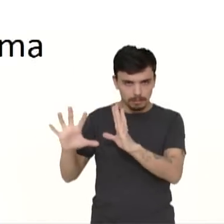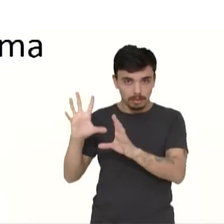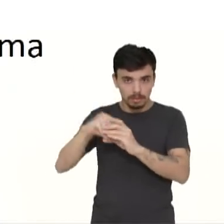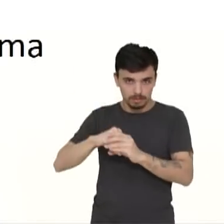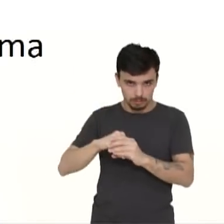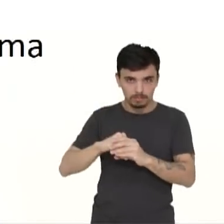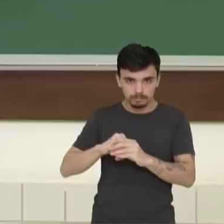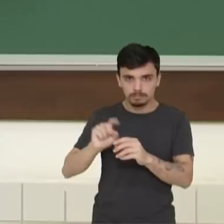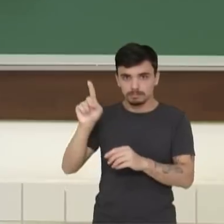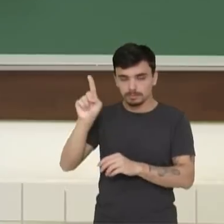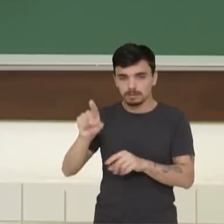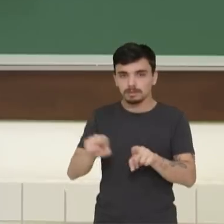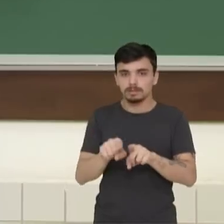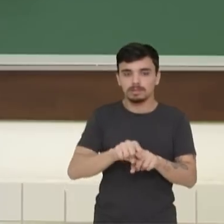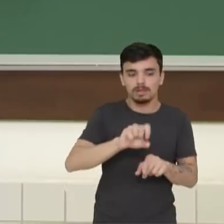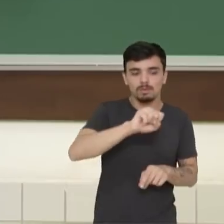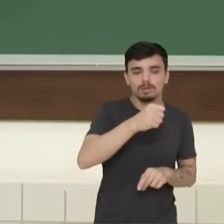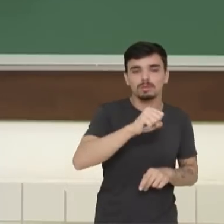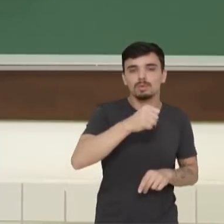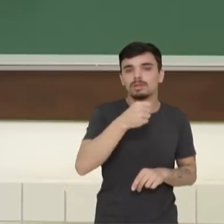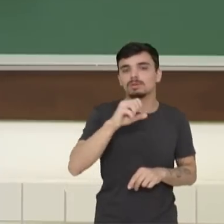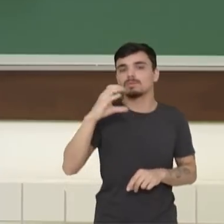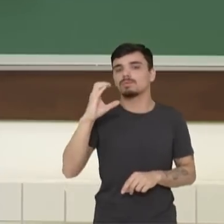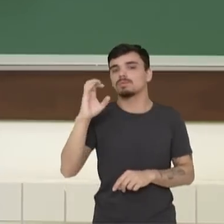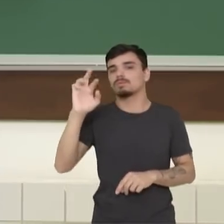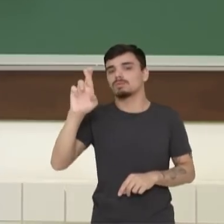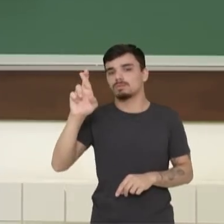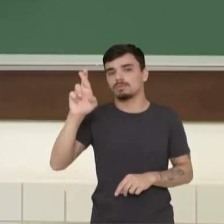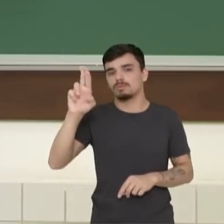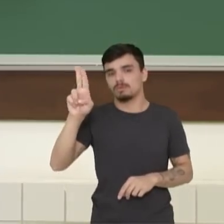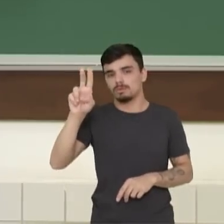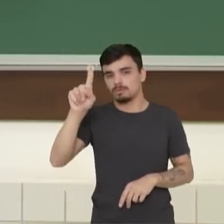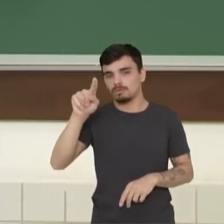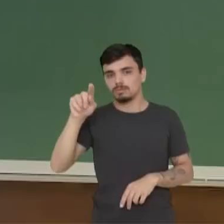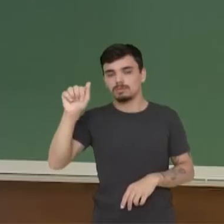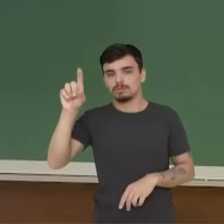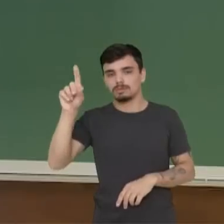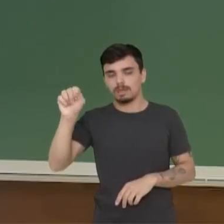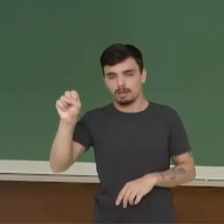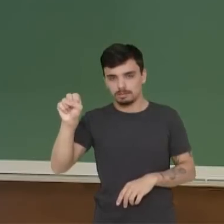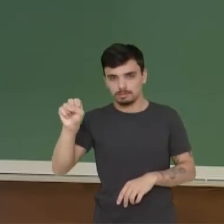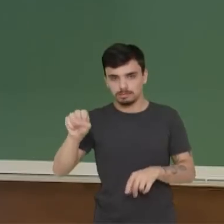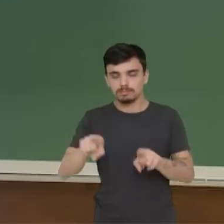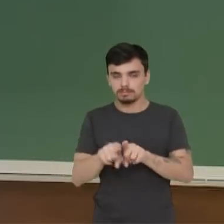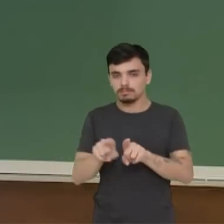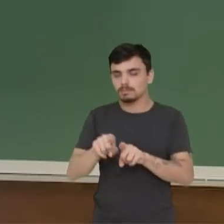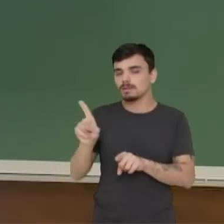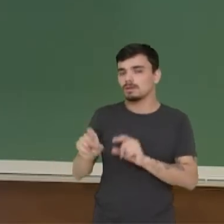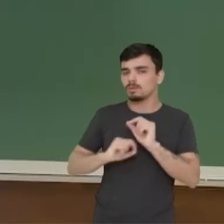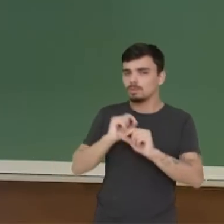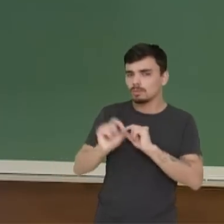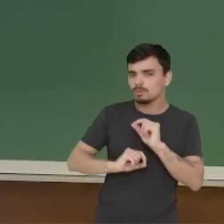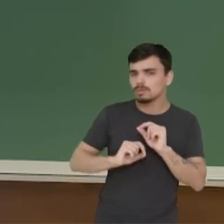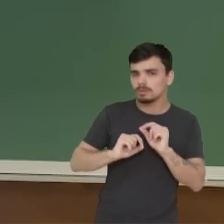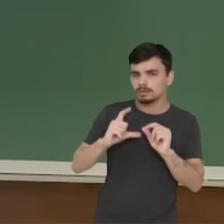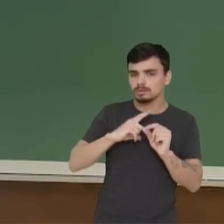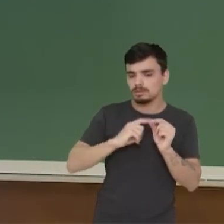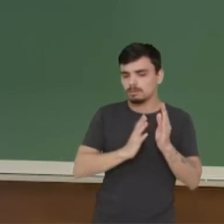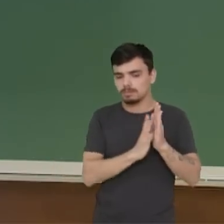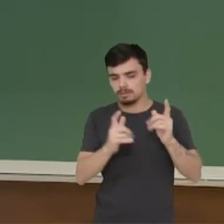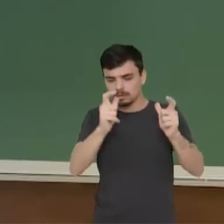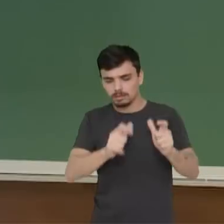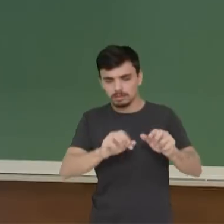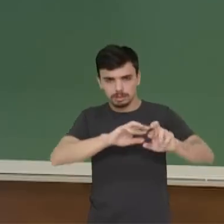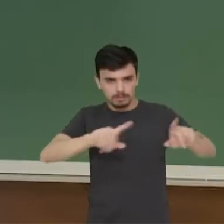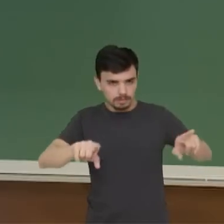cruzadas. Ocorreram 8 cruzadas. Dessas 8 cruzadas, né, elas partiam, né, em geral, de lugares mais